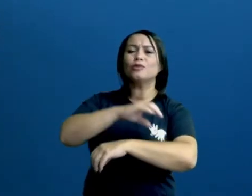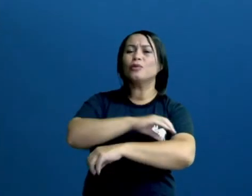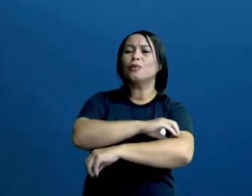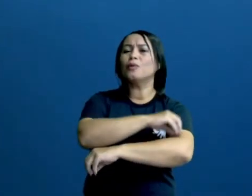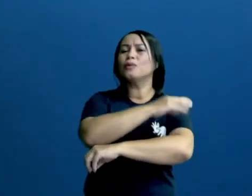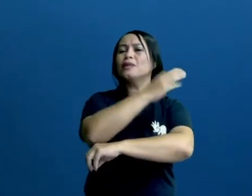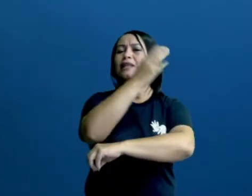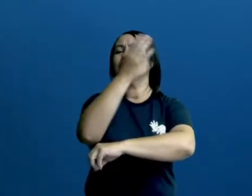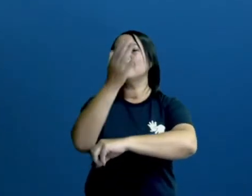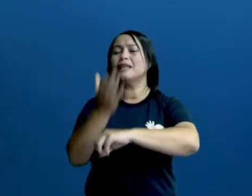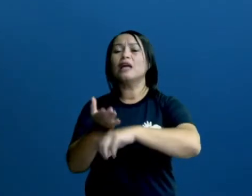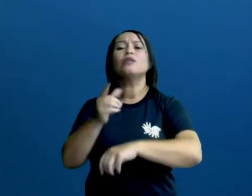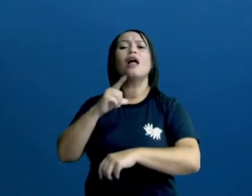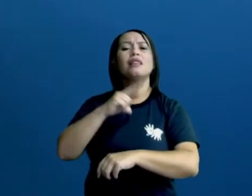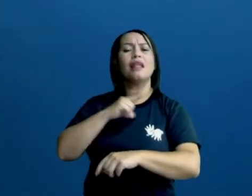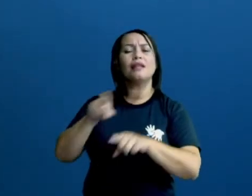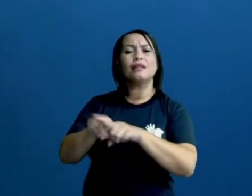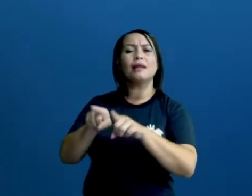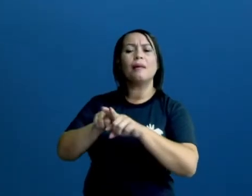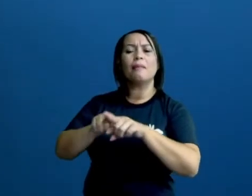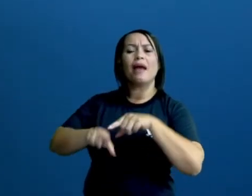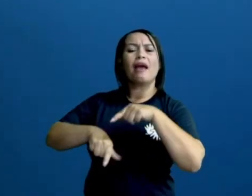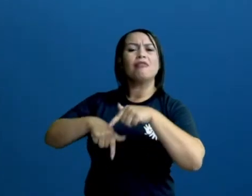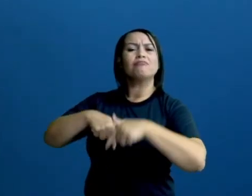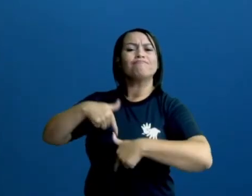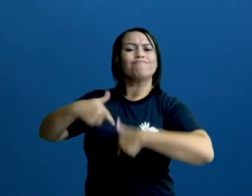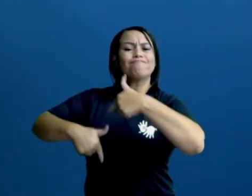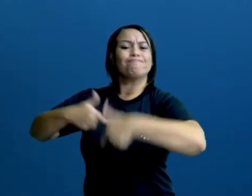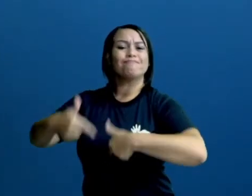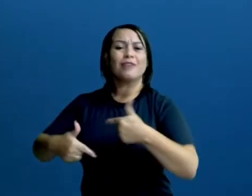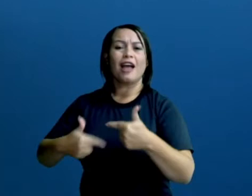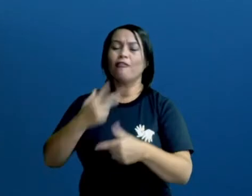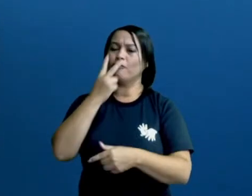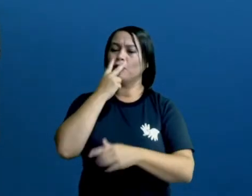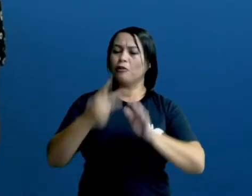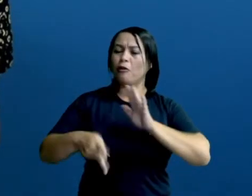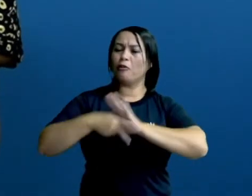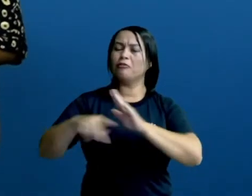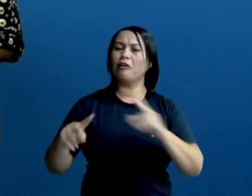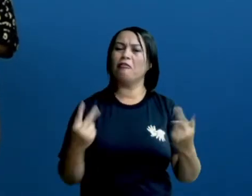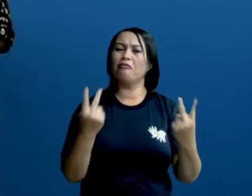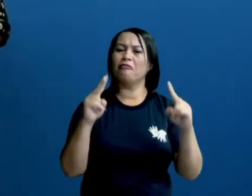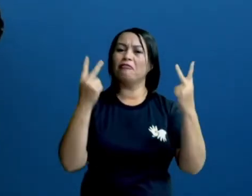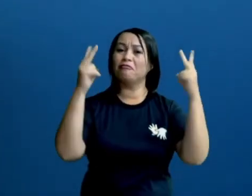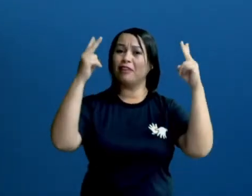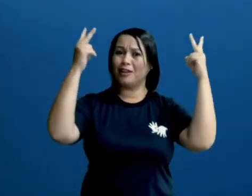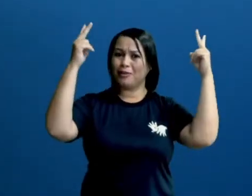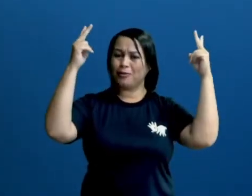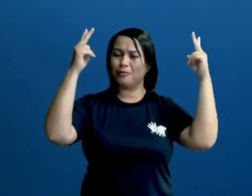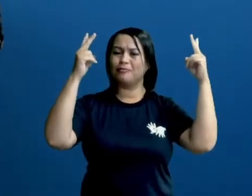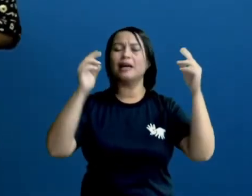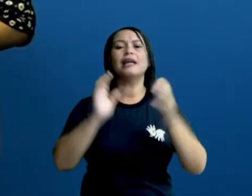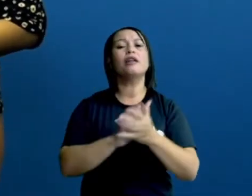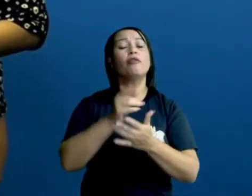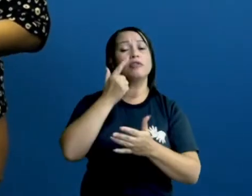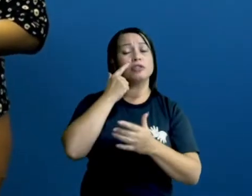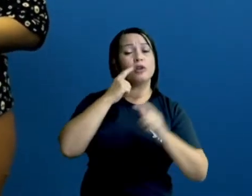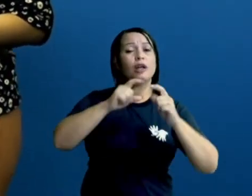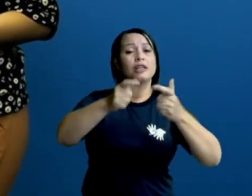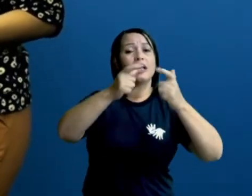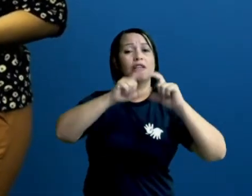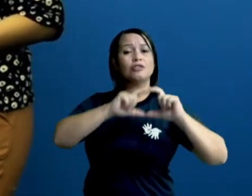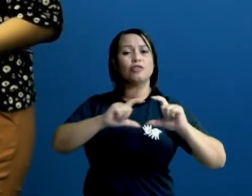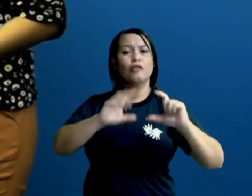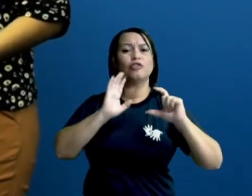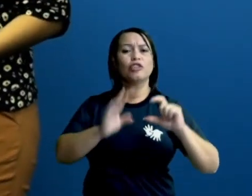Tabor, vão levando braçados de alegria para enfeitar Vitória o teu valor. Nessa estrofe, a gente já